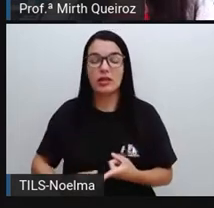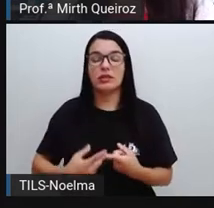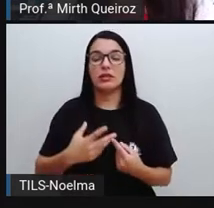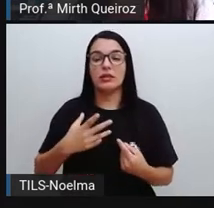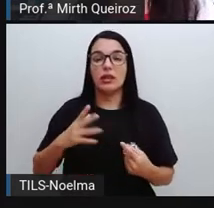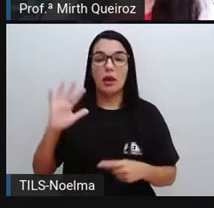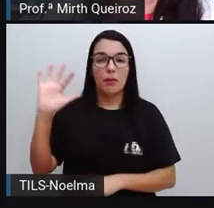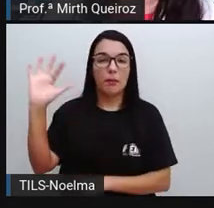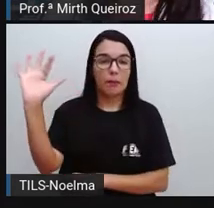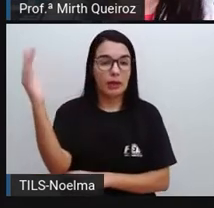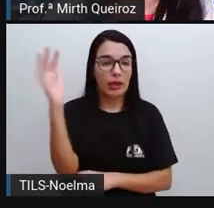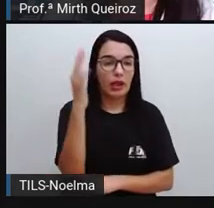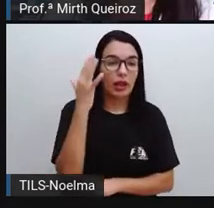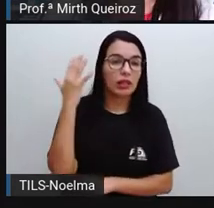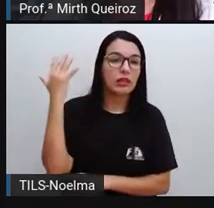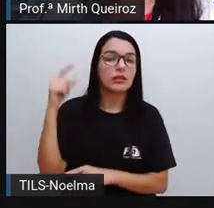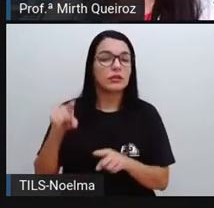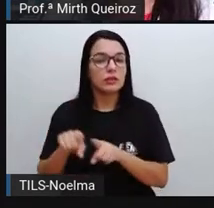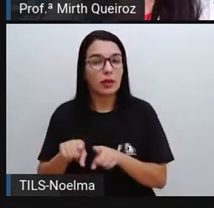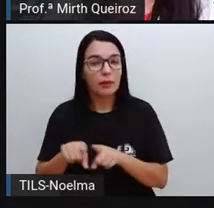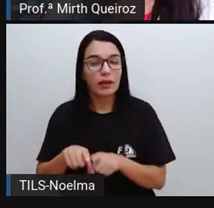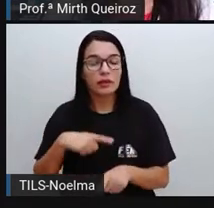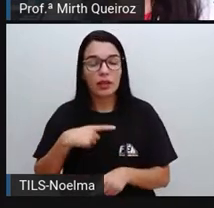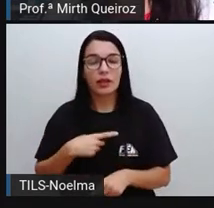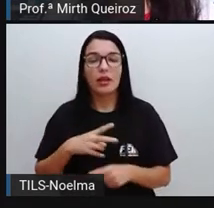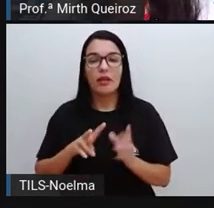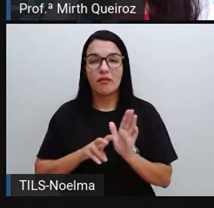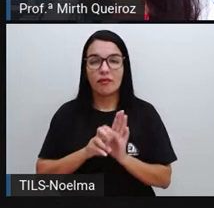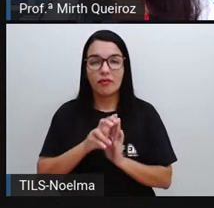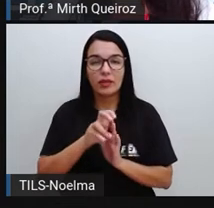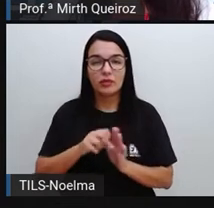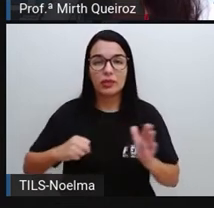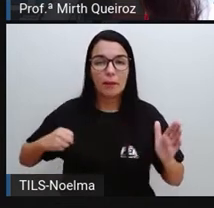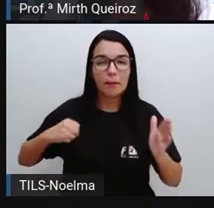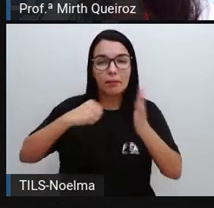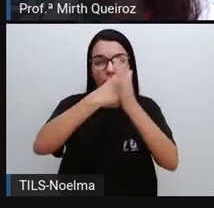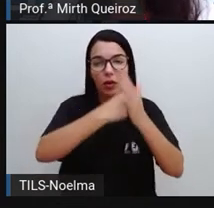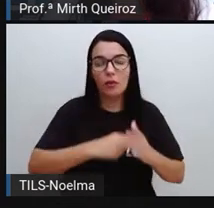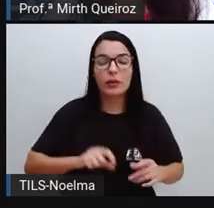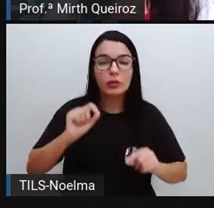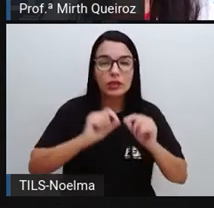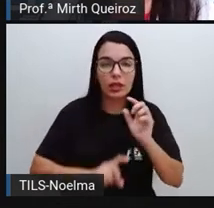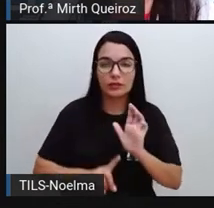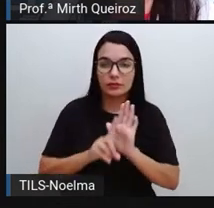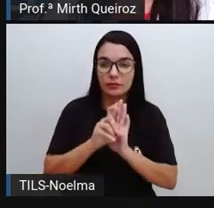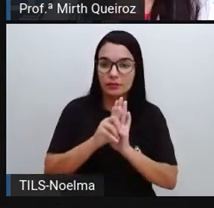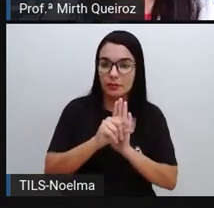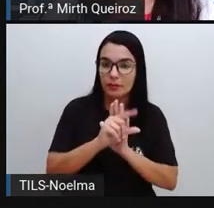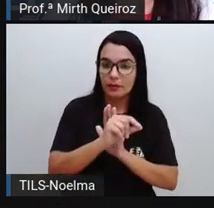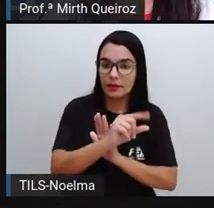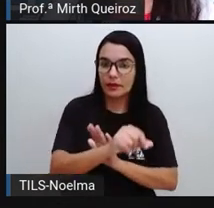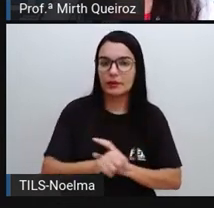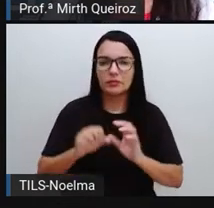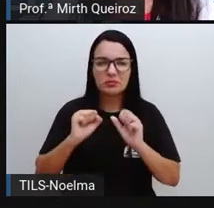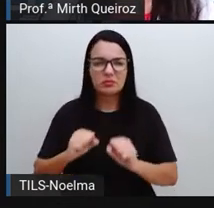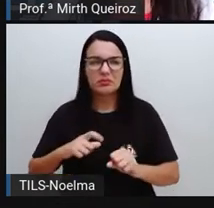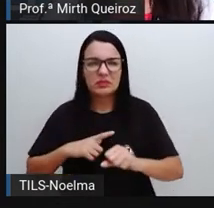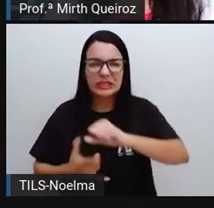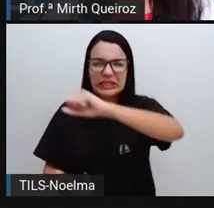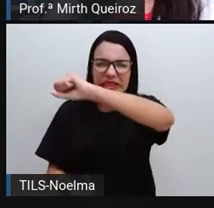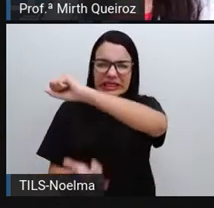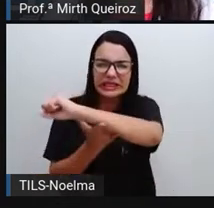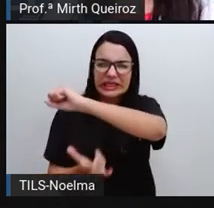mesmo, tem vírus que afetam bactérias. Podem causar doenças respiratórias, diarreias,